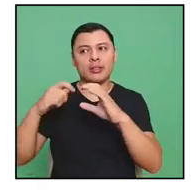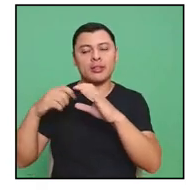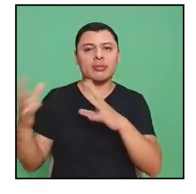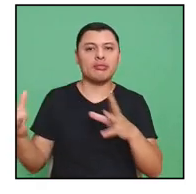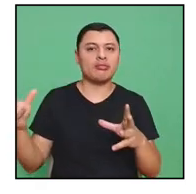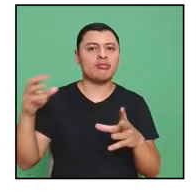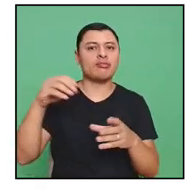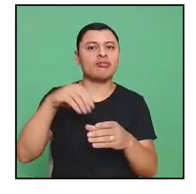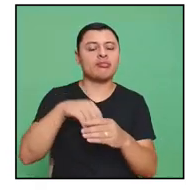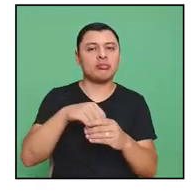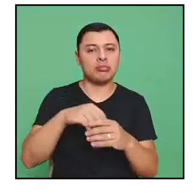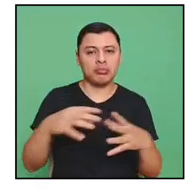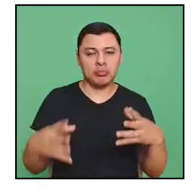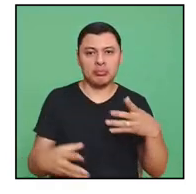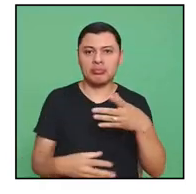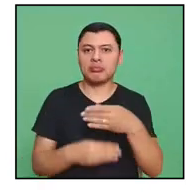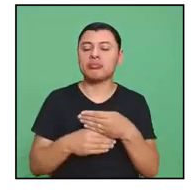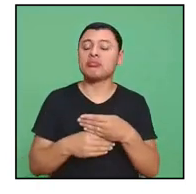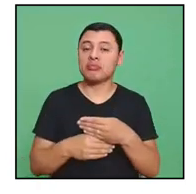Então,